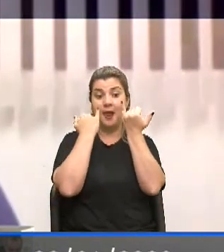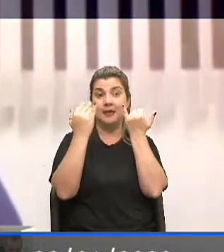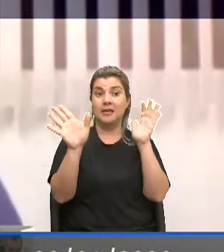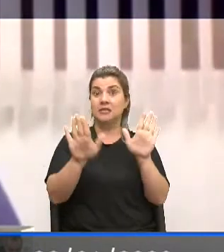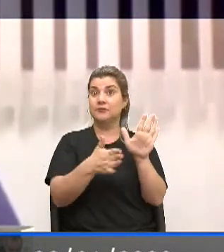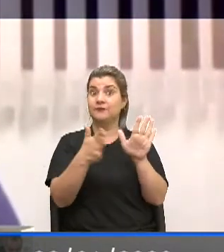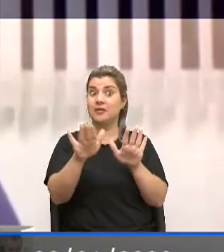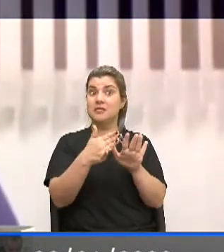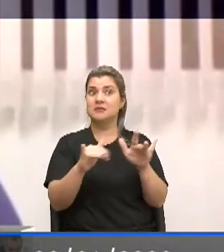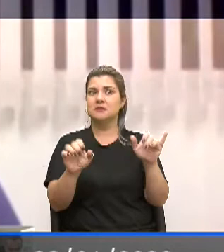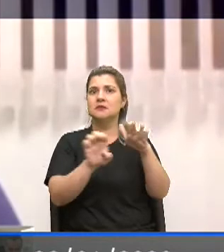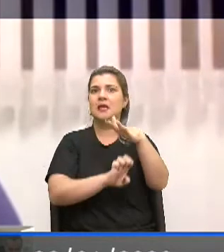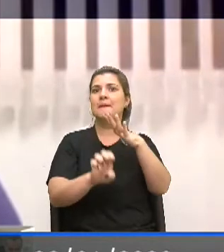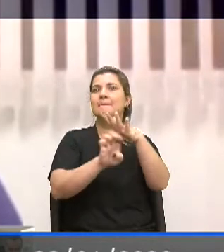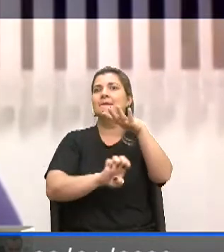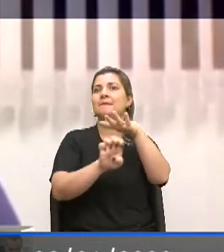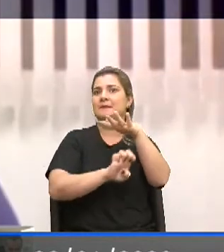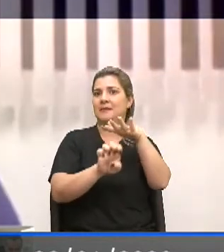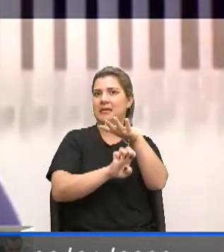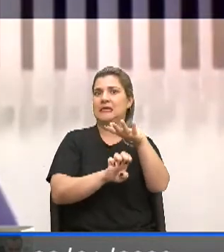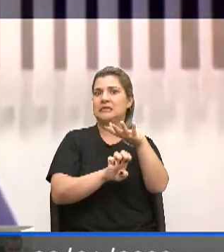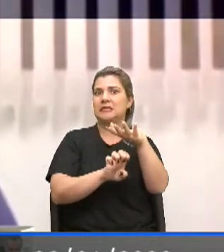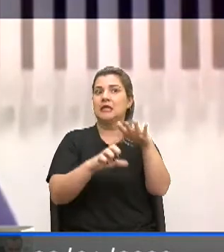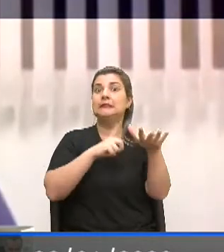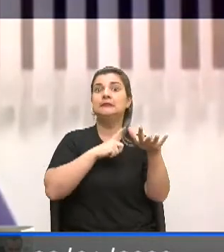confusão. É muita orientação que vem,